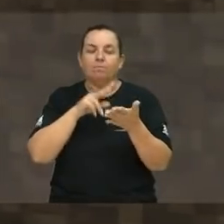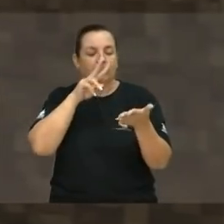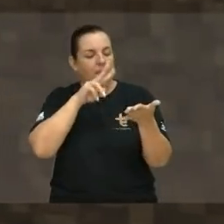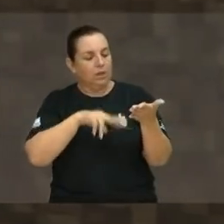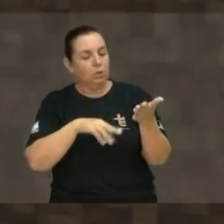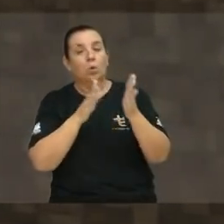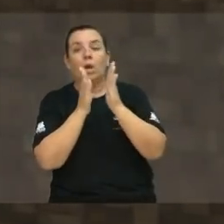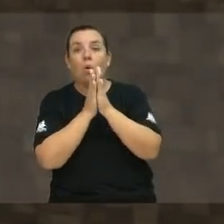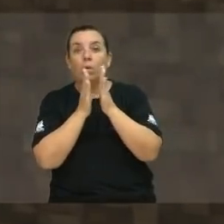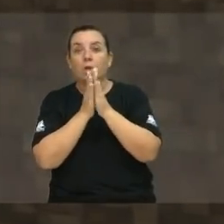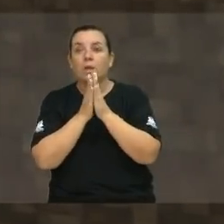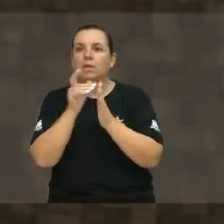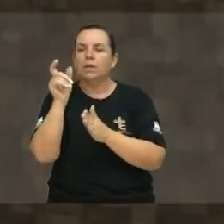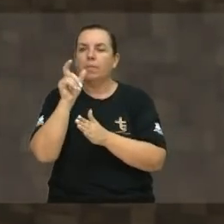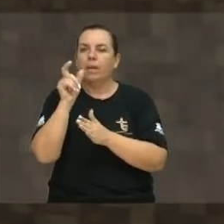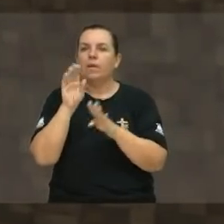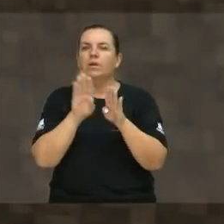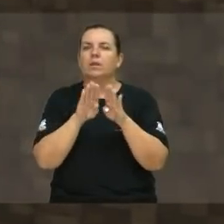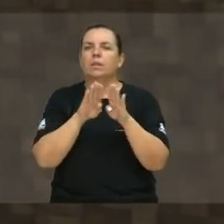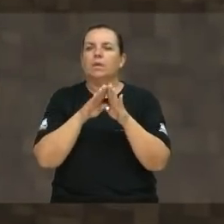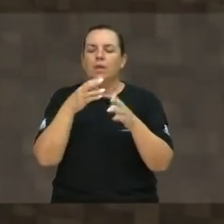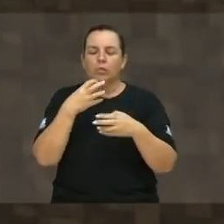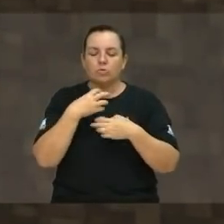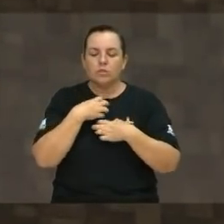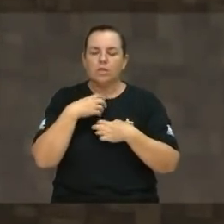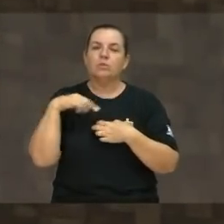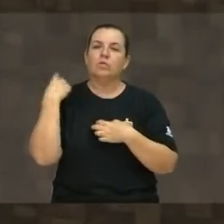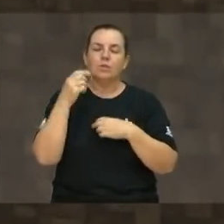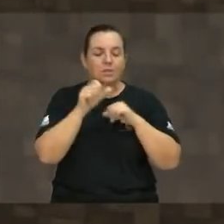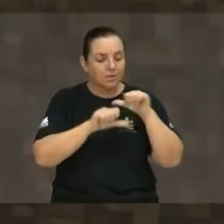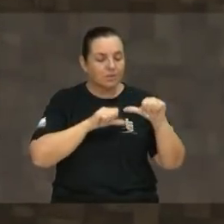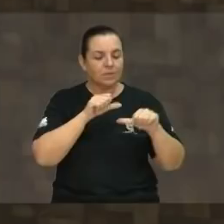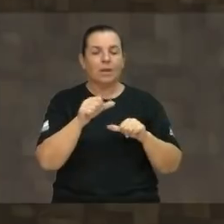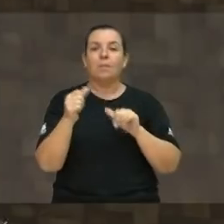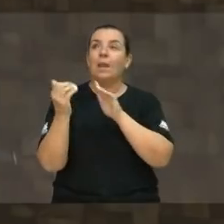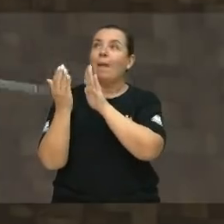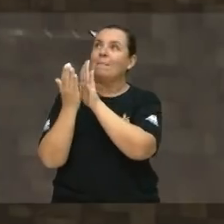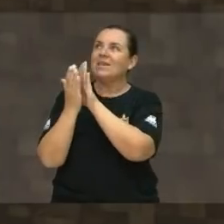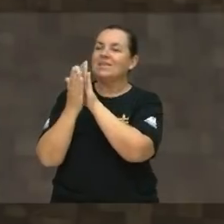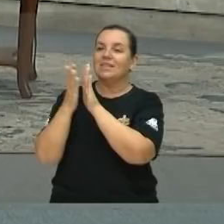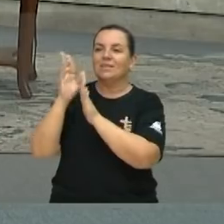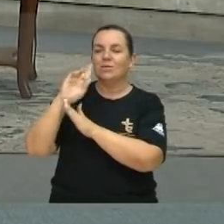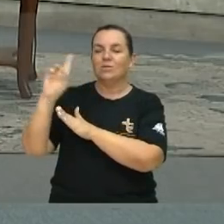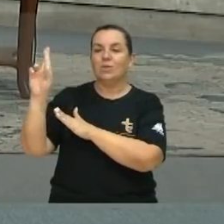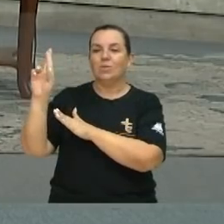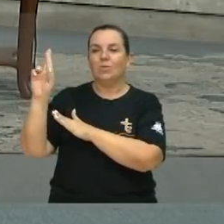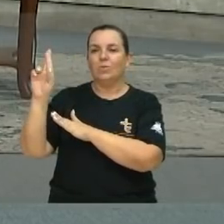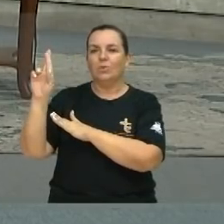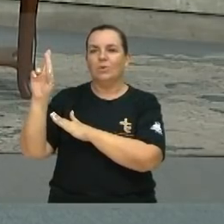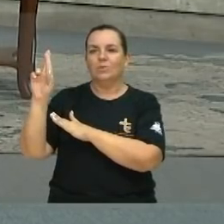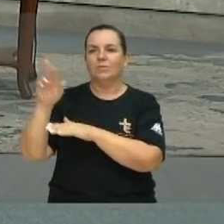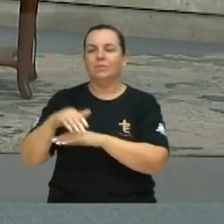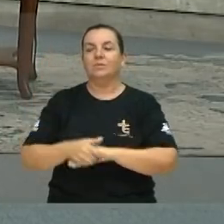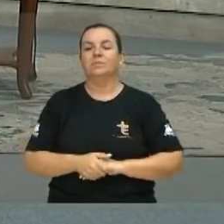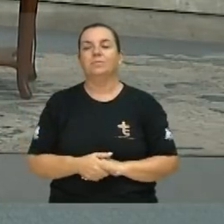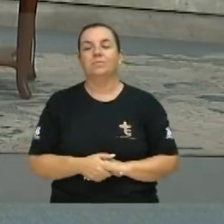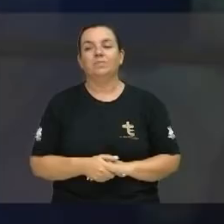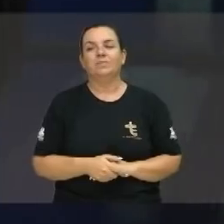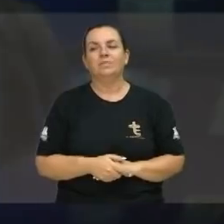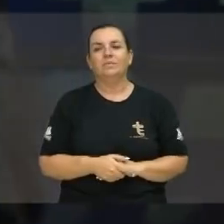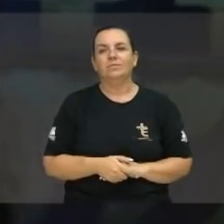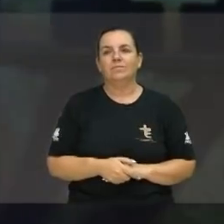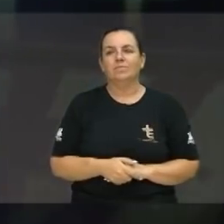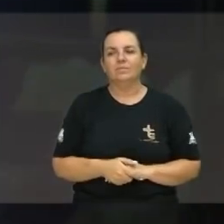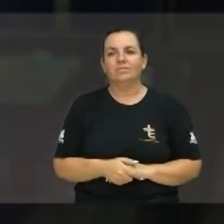uma maneira poderosa de deixarmos nos transfigurar pela presença do senhor a quem seguimos